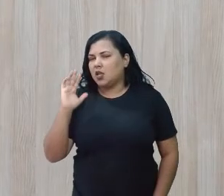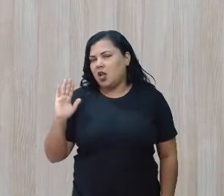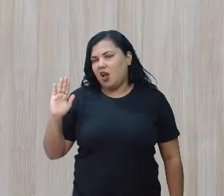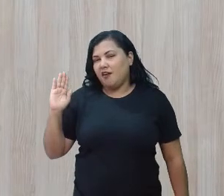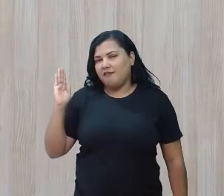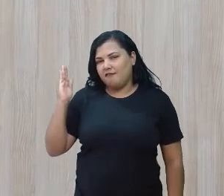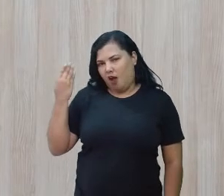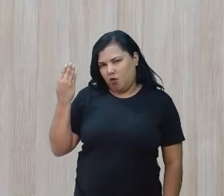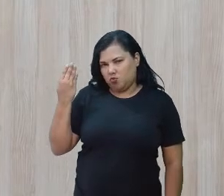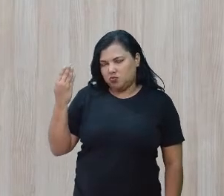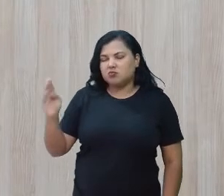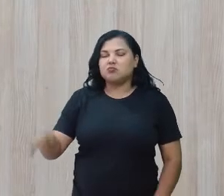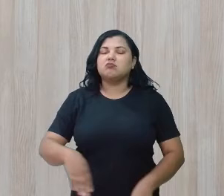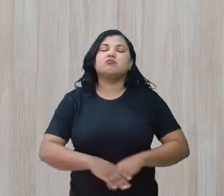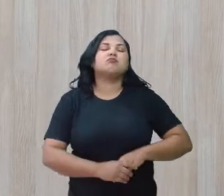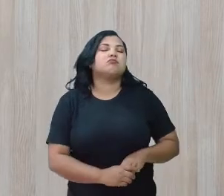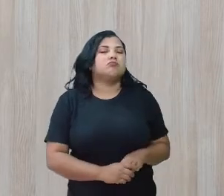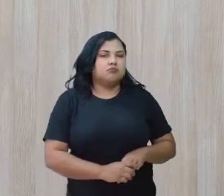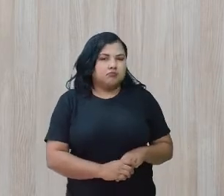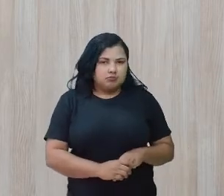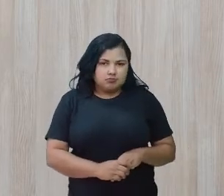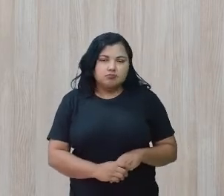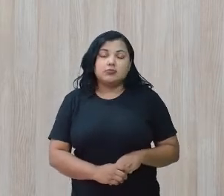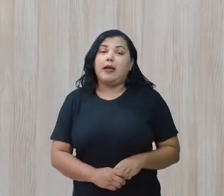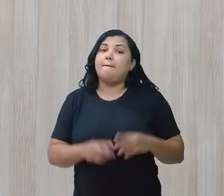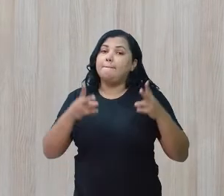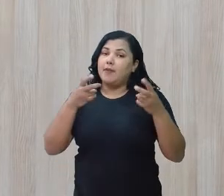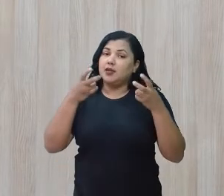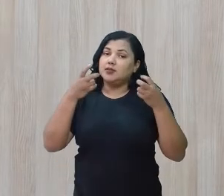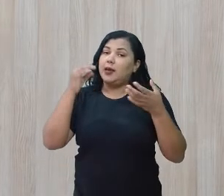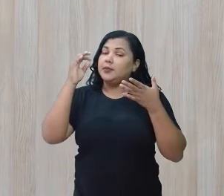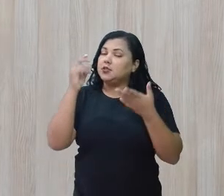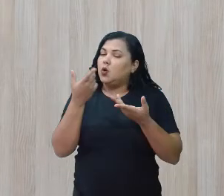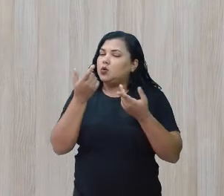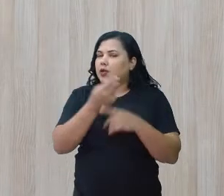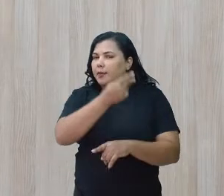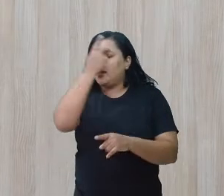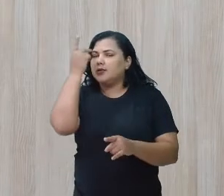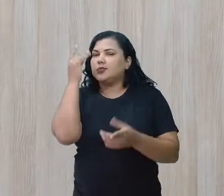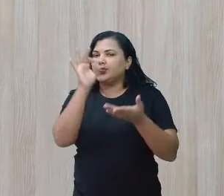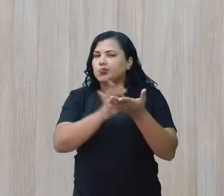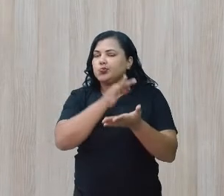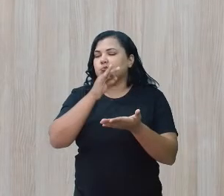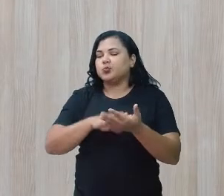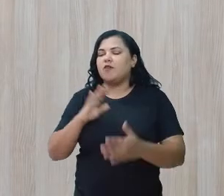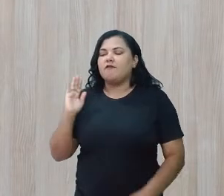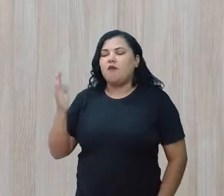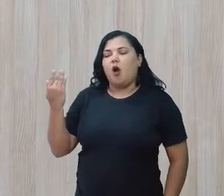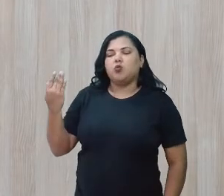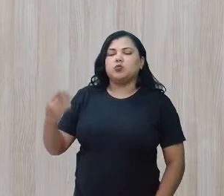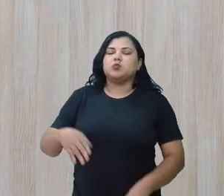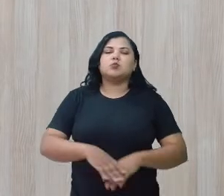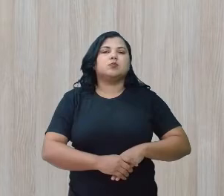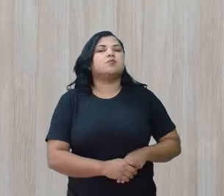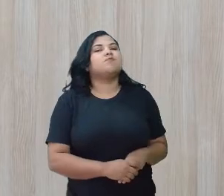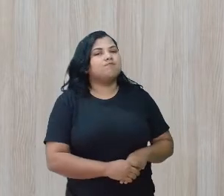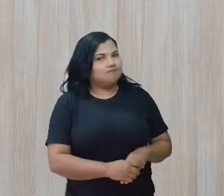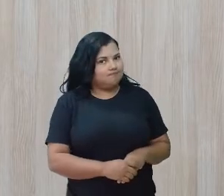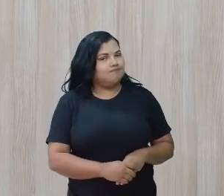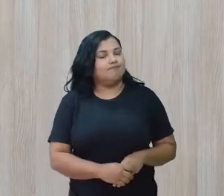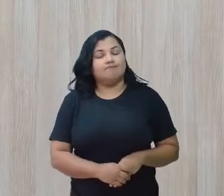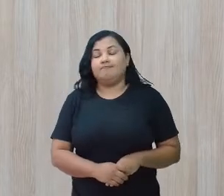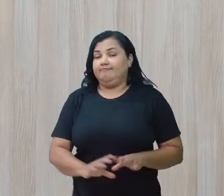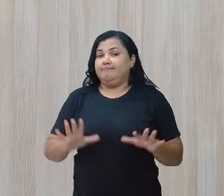do narrador, né, aos ouvidos do narrador, como ele interpretava o que via, como dissimulado, como falso, como